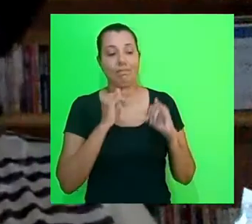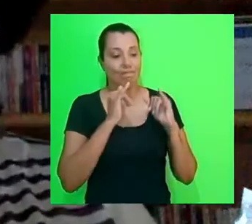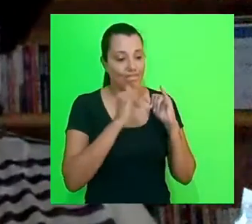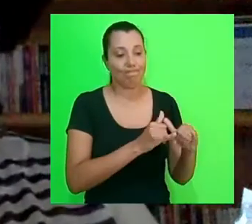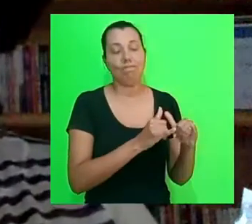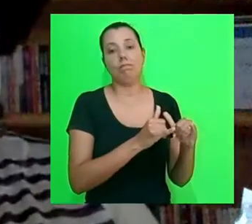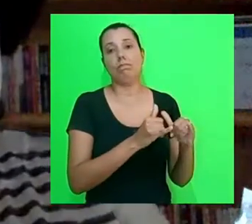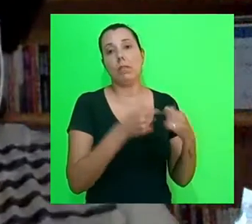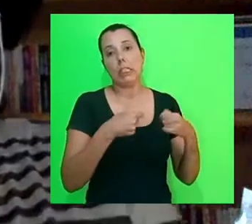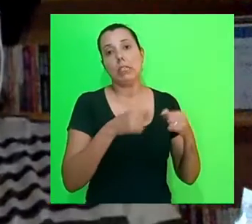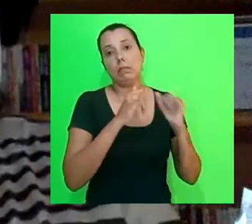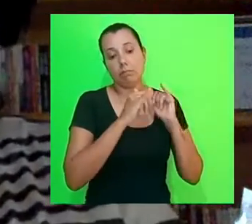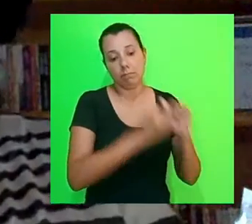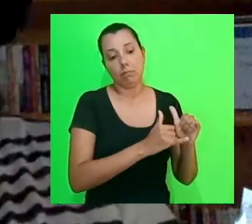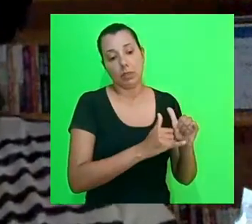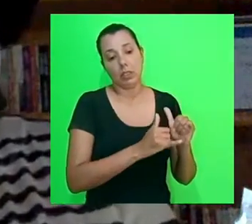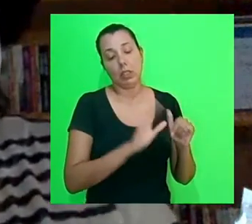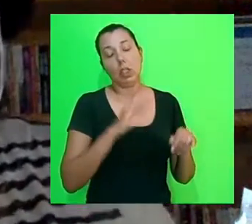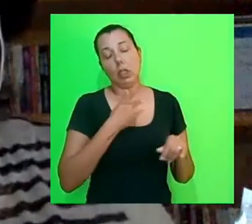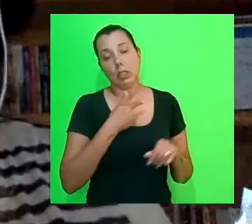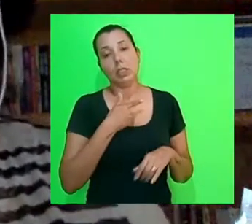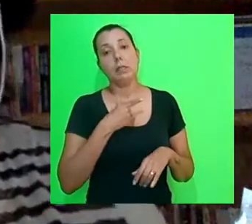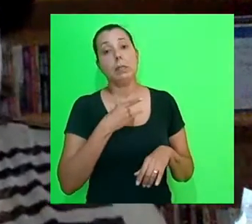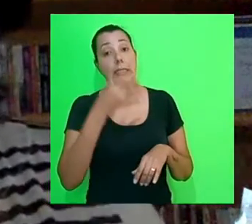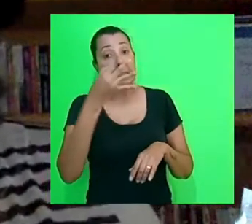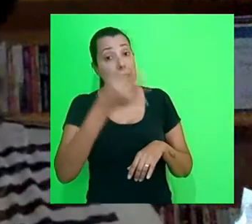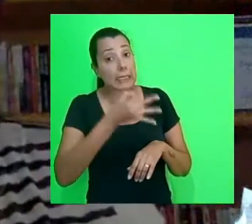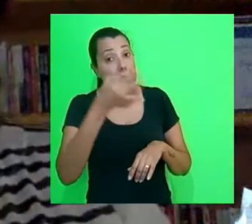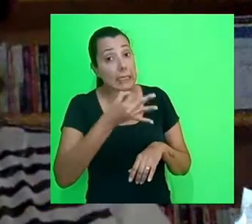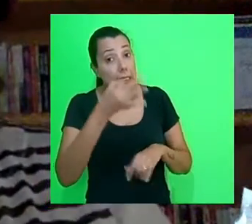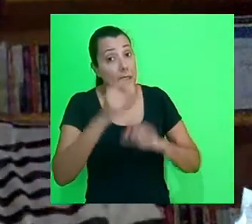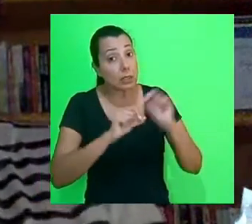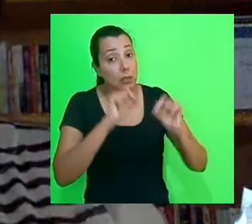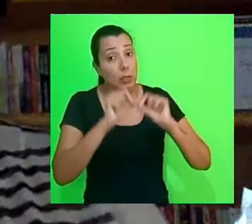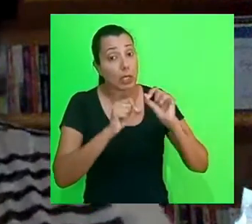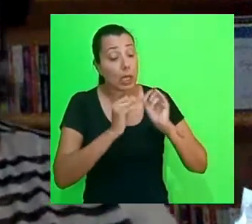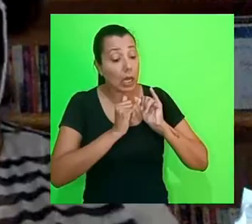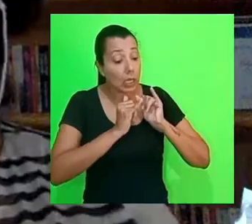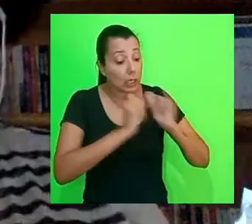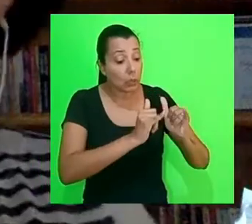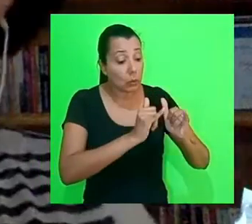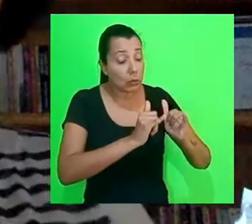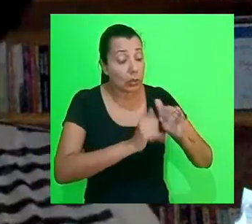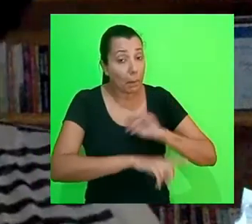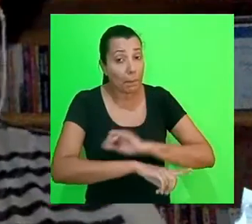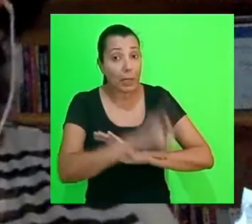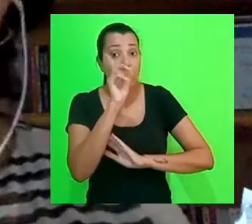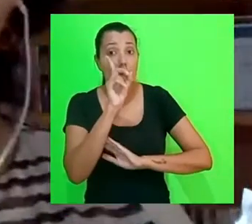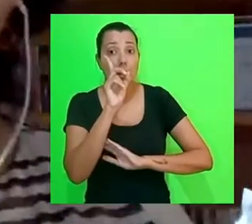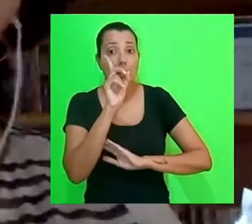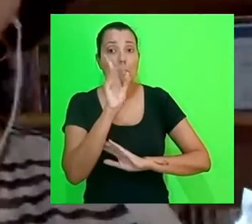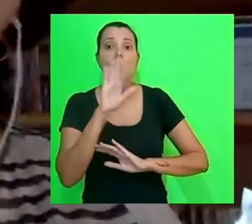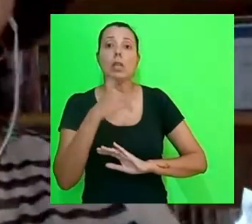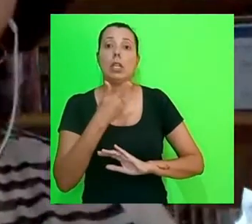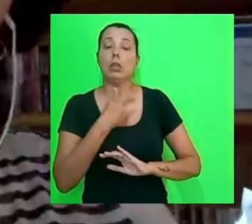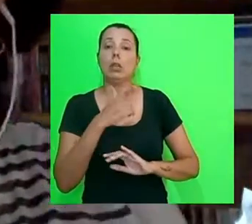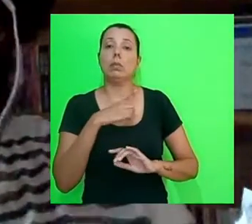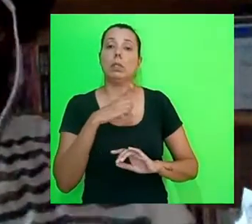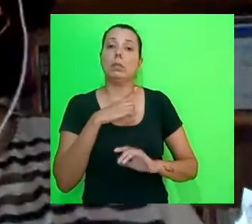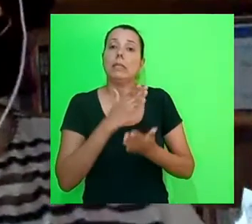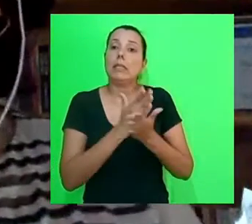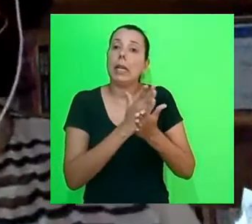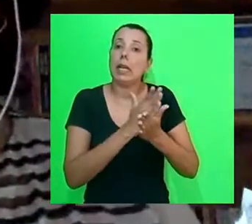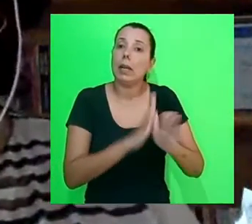para que a mulher denuncie. Essas condições podem ser, por exemplo, e aí olhando também o que está acontecendo até fora do